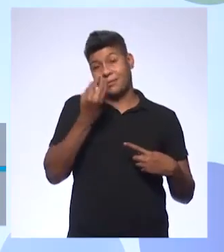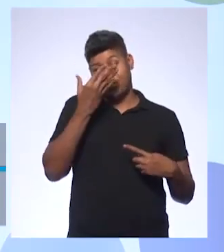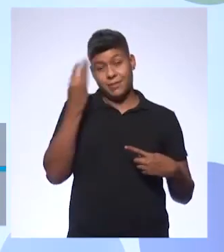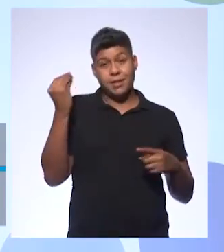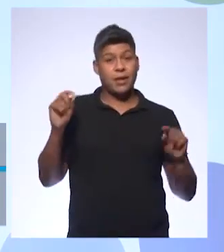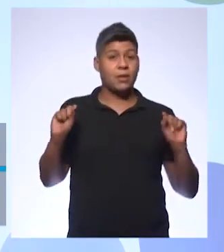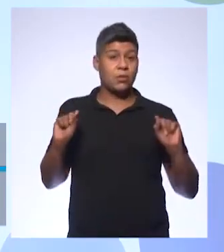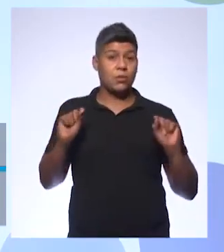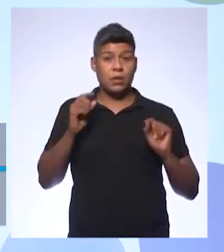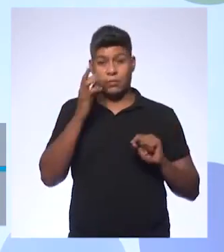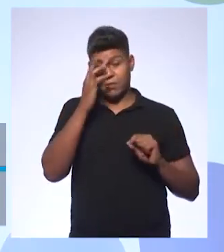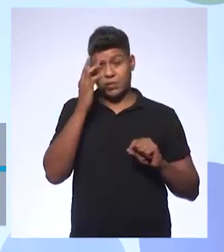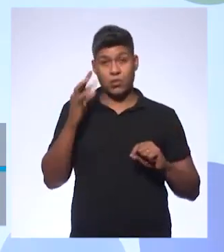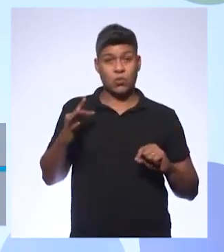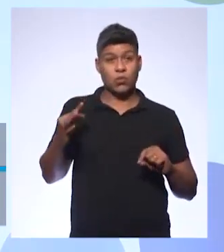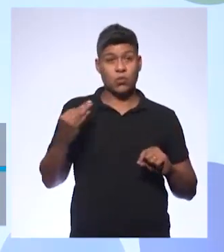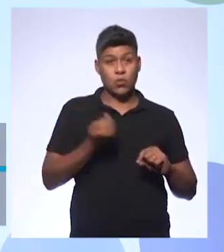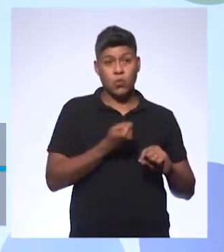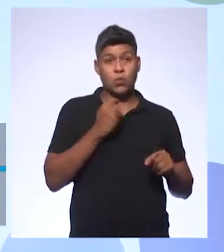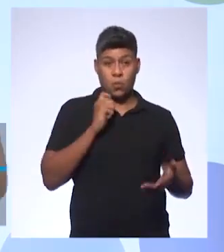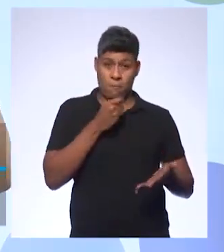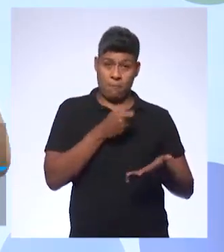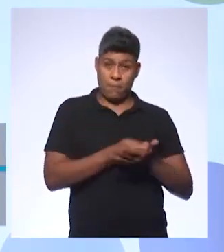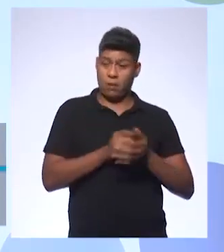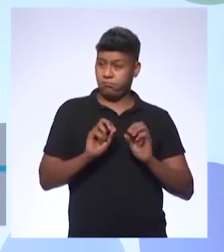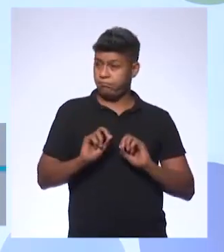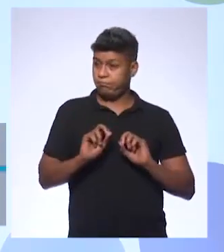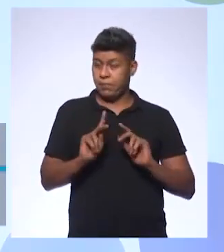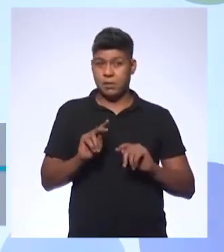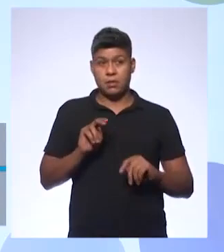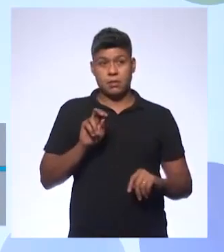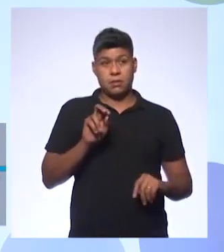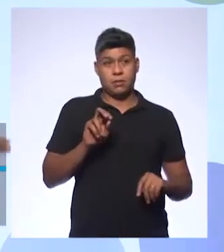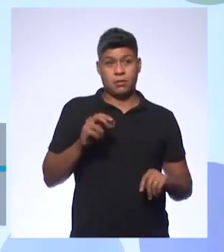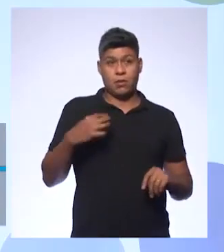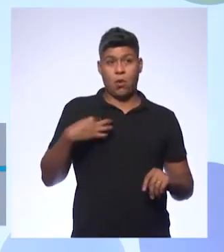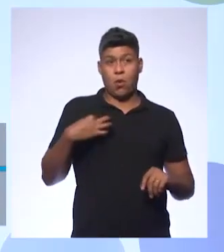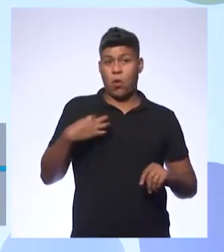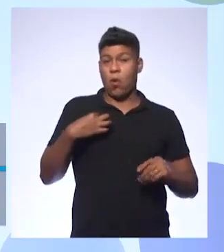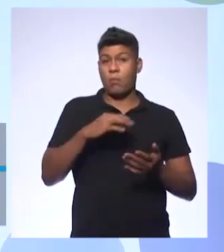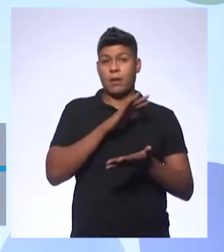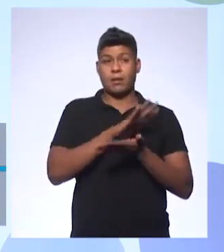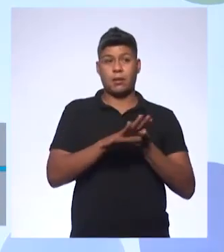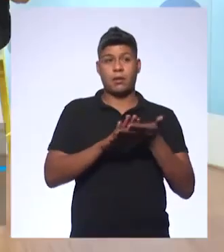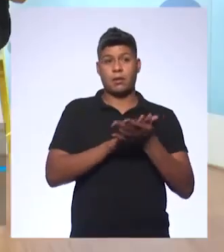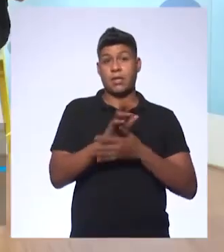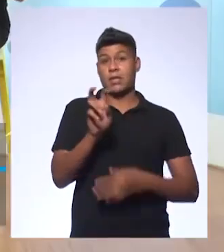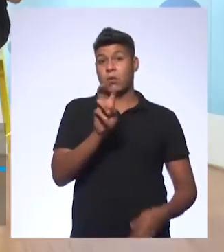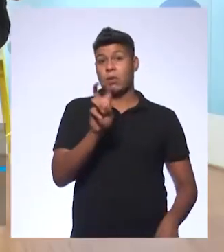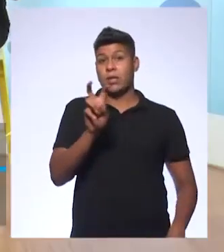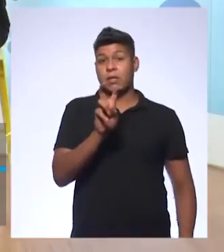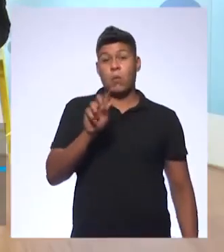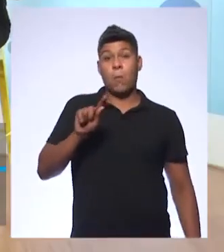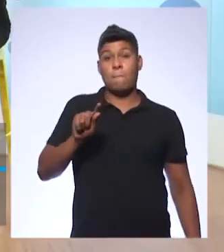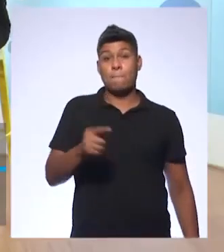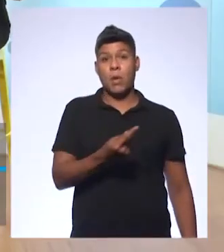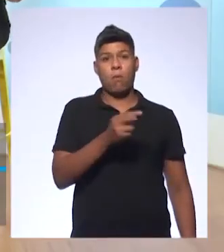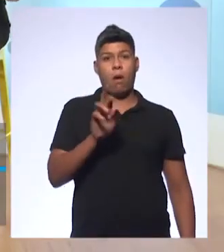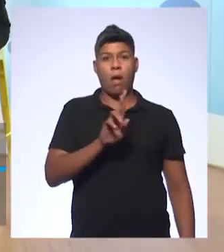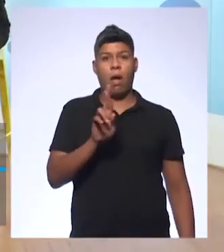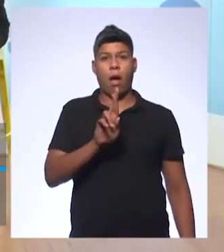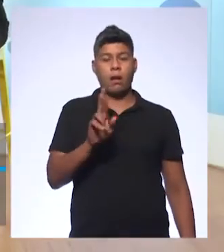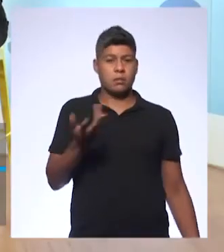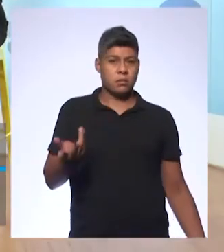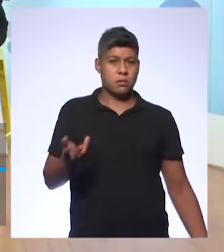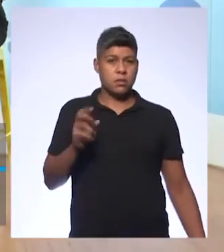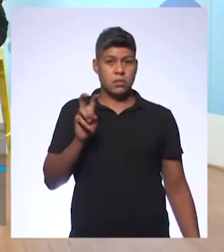que, para quem está com todos os boletos pagos, não é mesmo? Para quem ganha 55, não tenho nem roupa para ter 55 mil reais por mês. Né? Então, assim, para